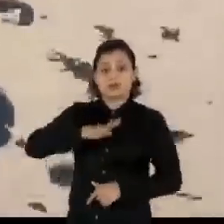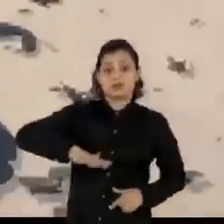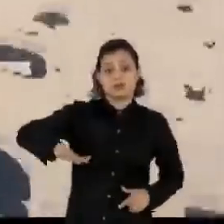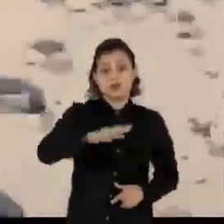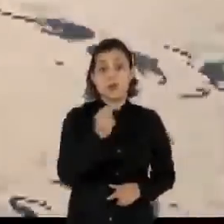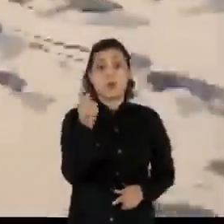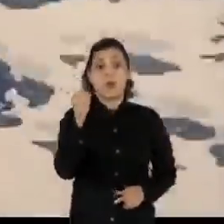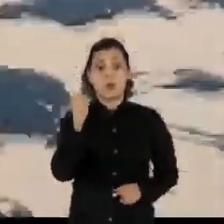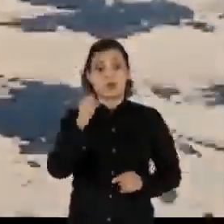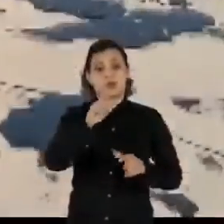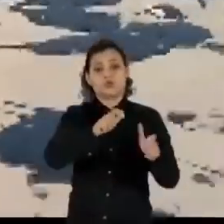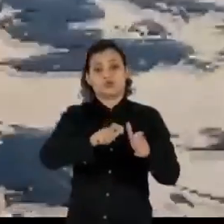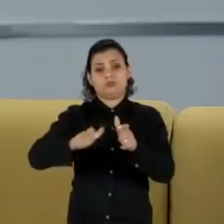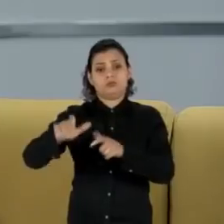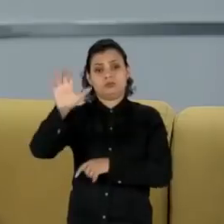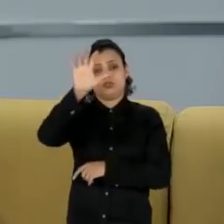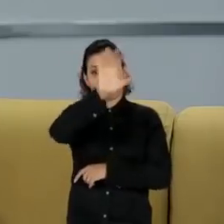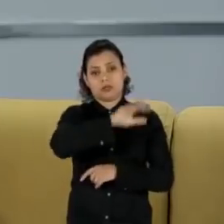de oito estados